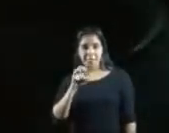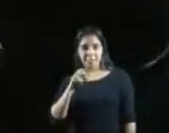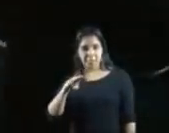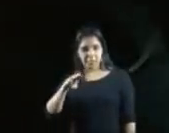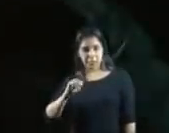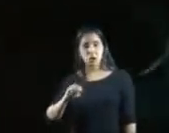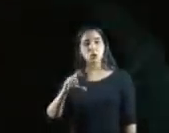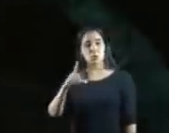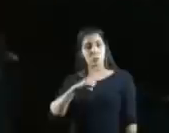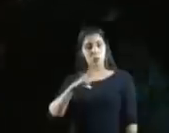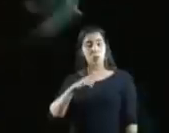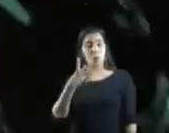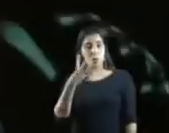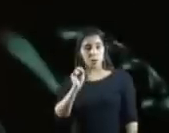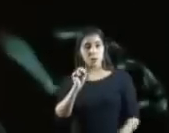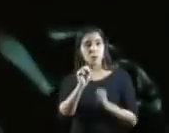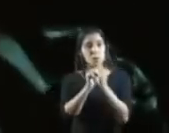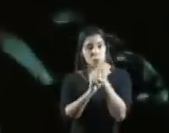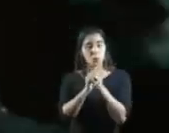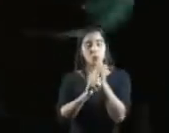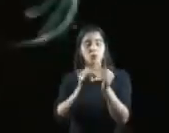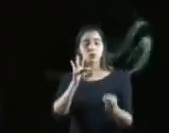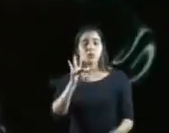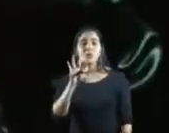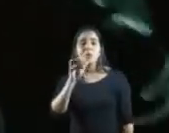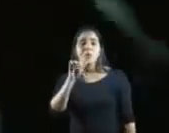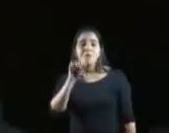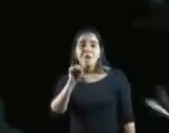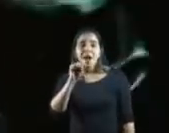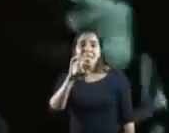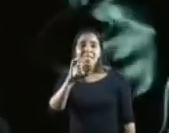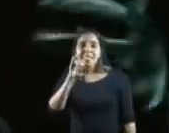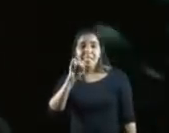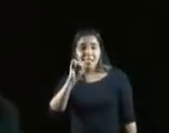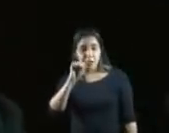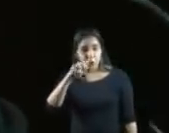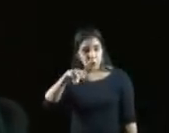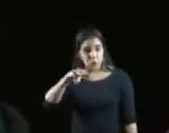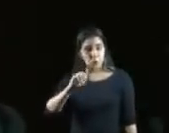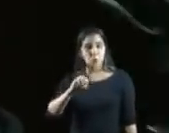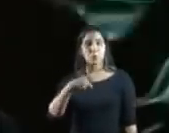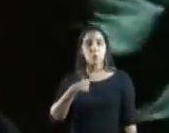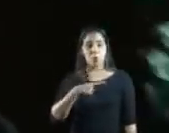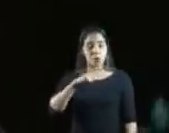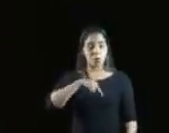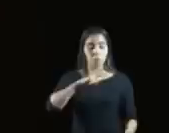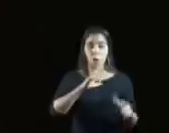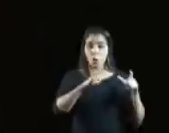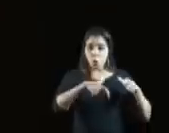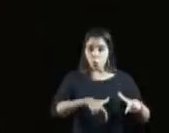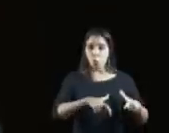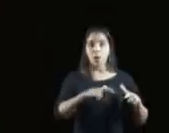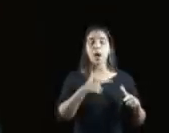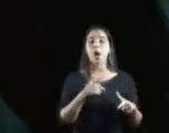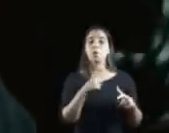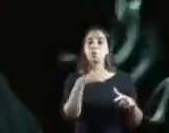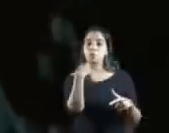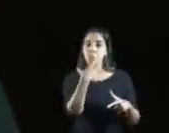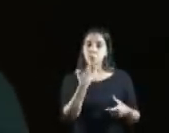sobre Portugal por 48 anos. E no exílio, um grande músico e compositor